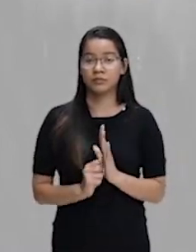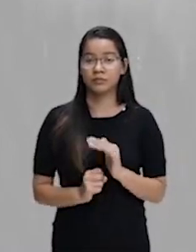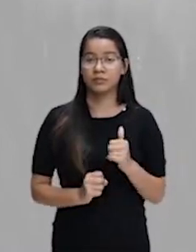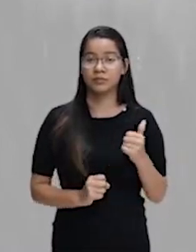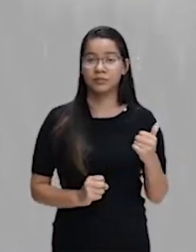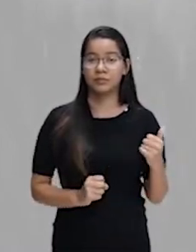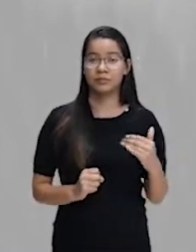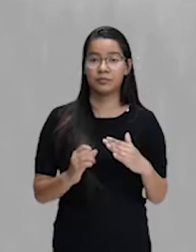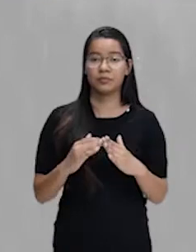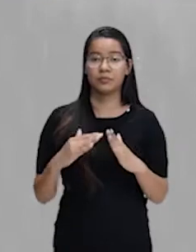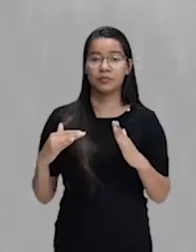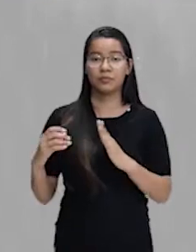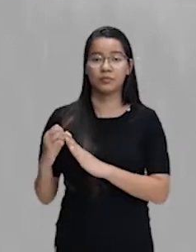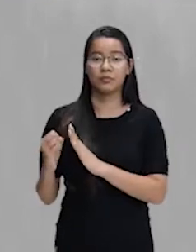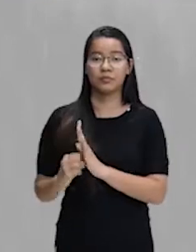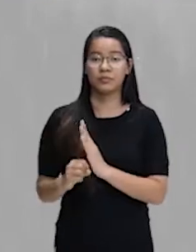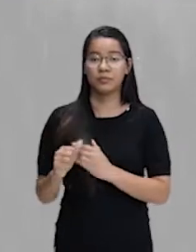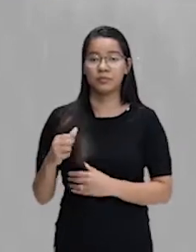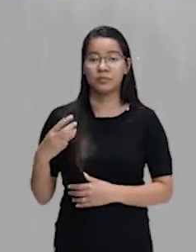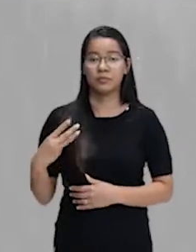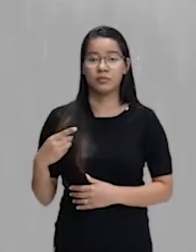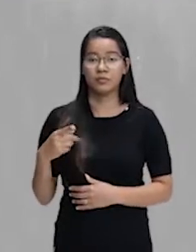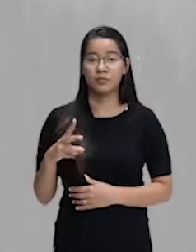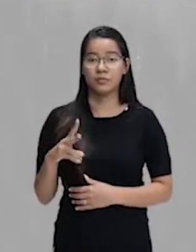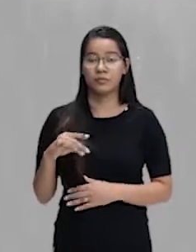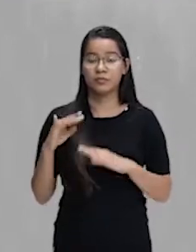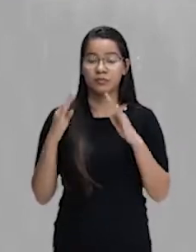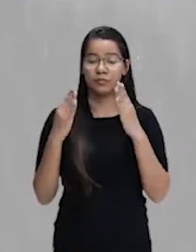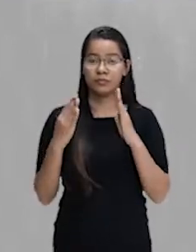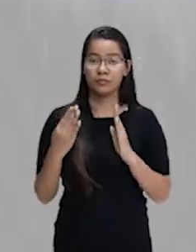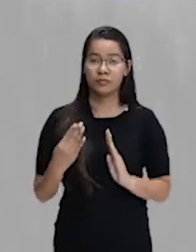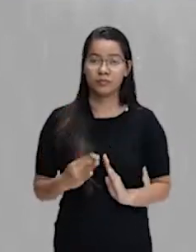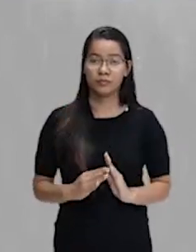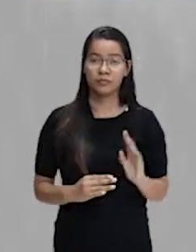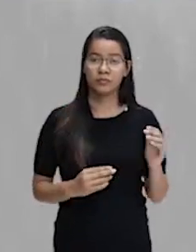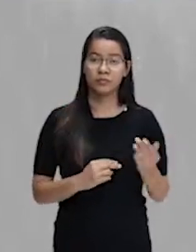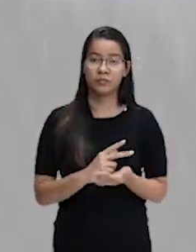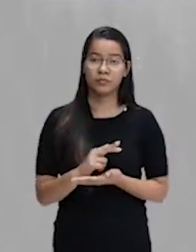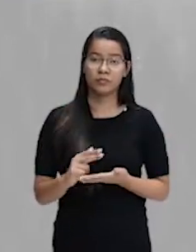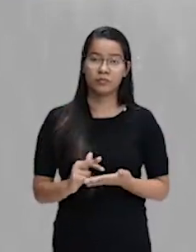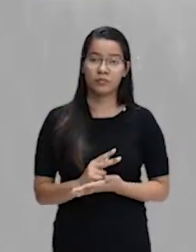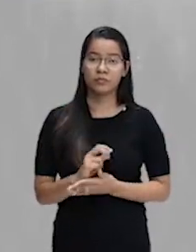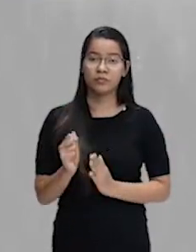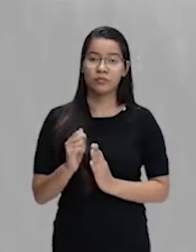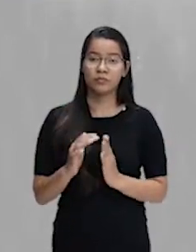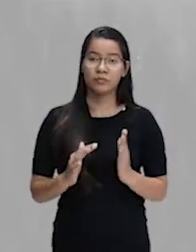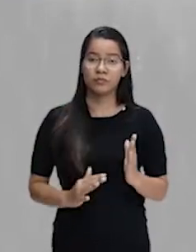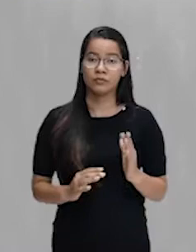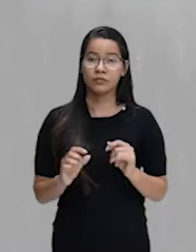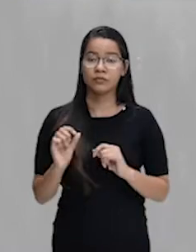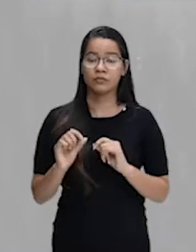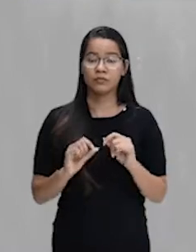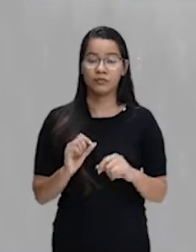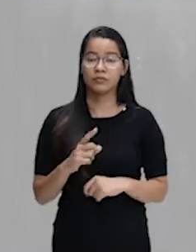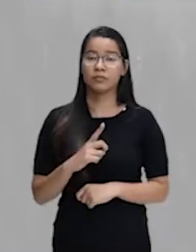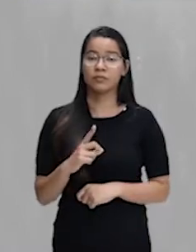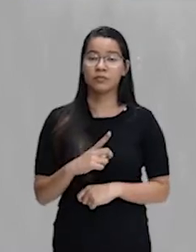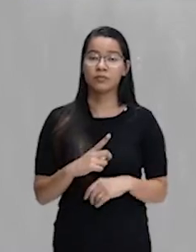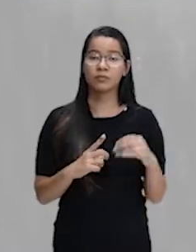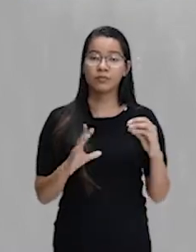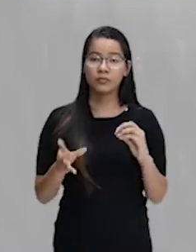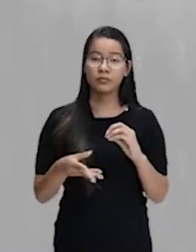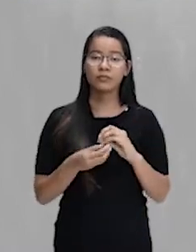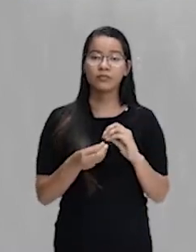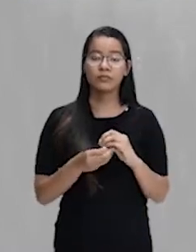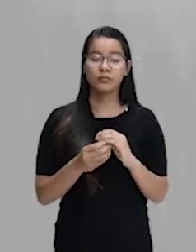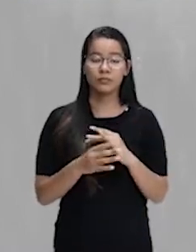XIII, é aqui que você verifica várias atividades existentes dentro dessas